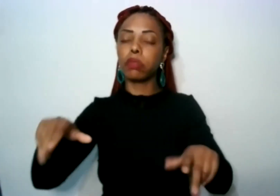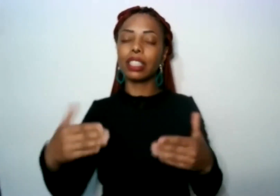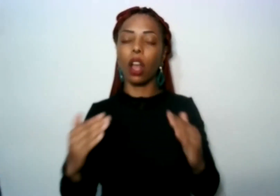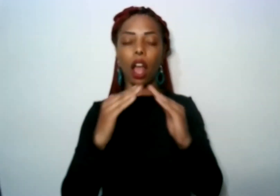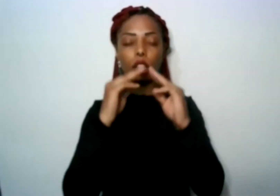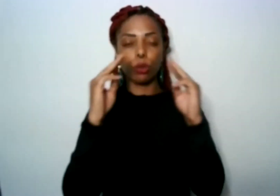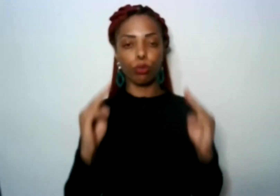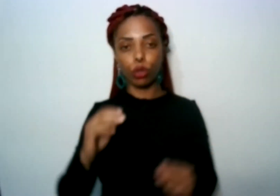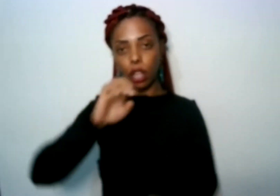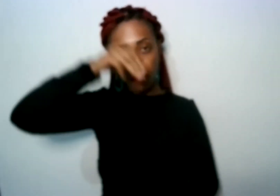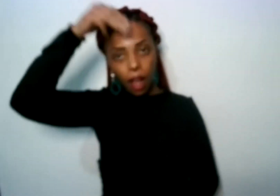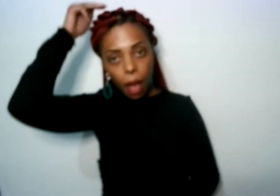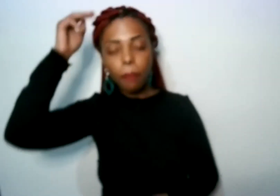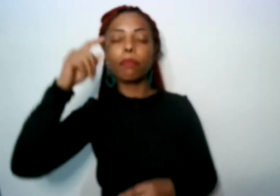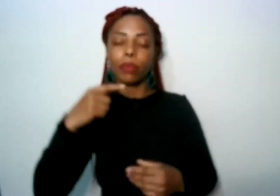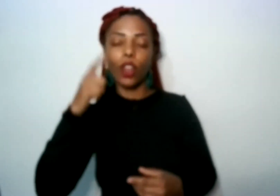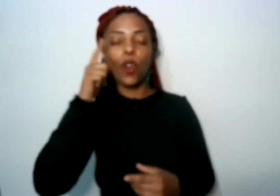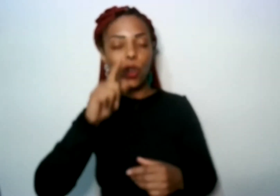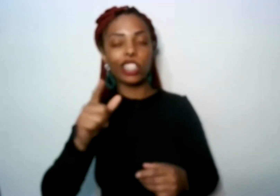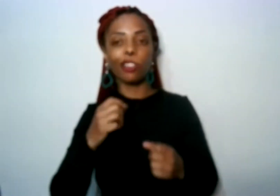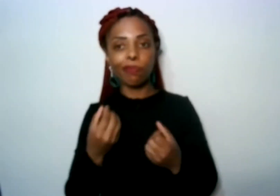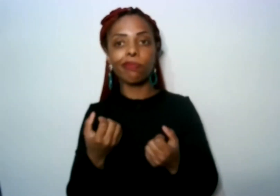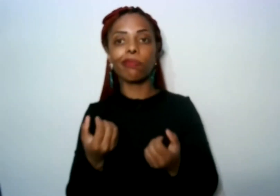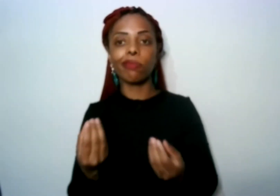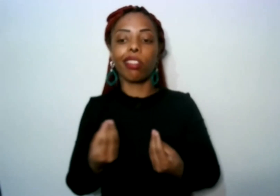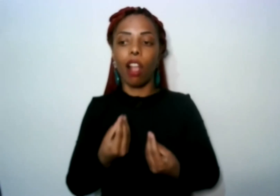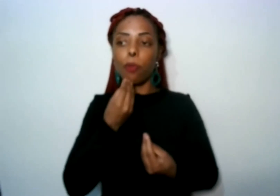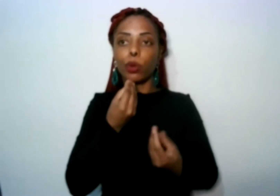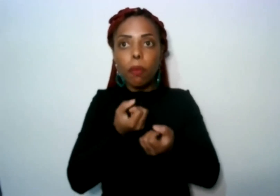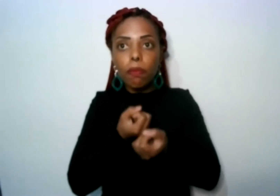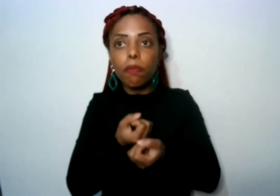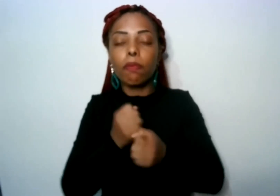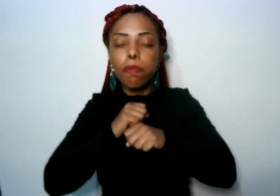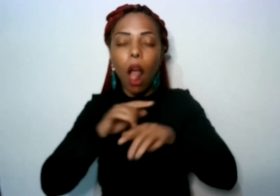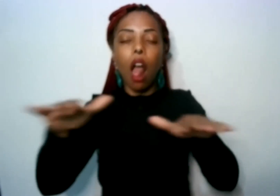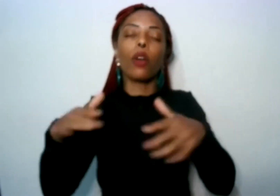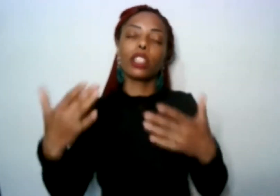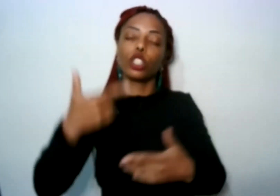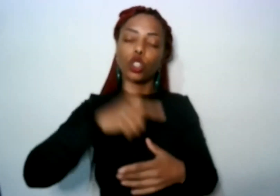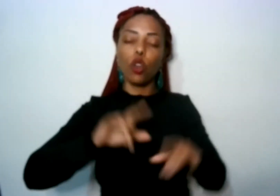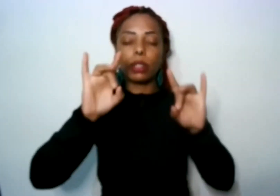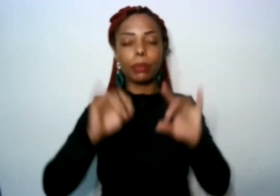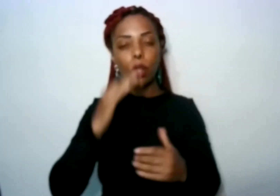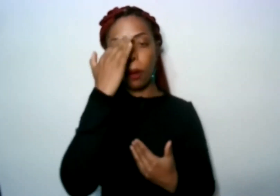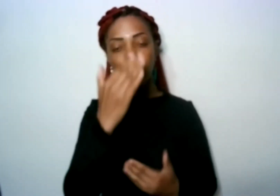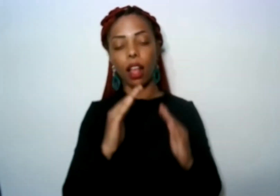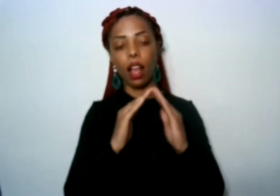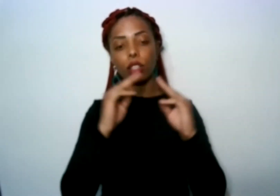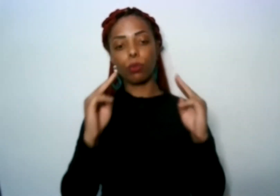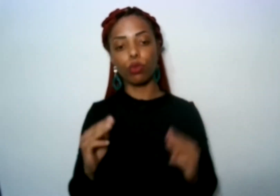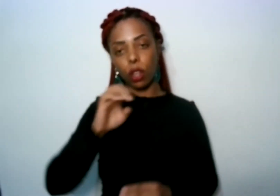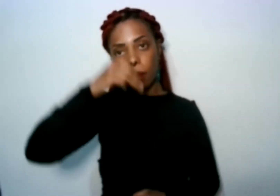tem tornado possível essa difusão então mais uma vez um agradecimento especial a Casa Museu Emma Klabin a